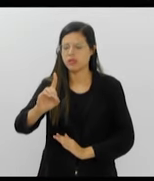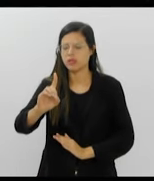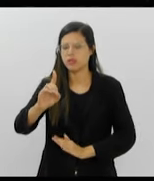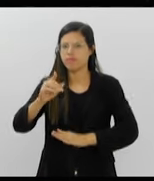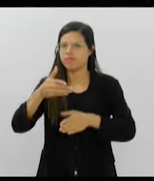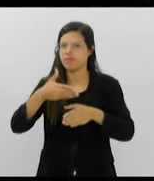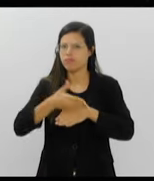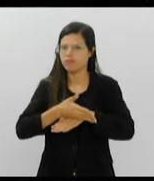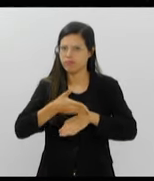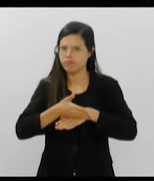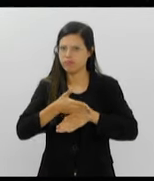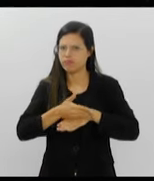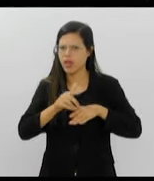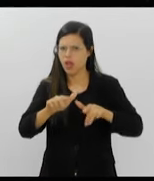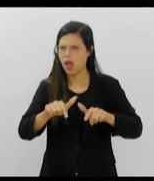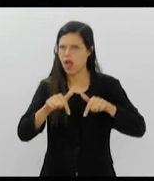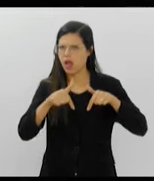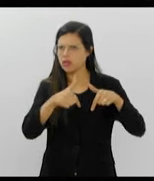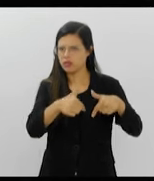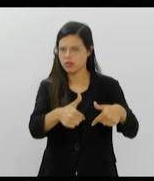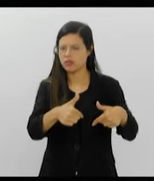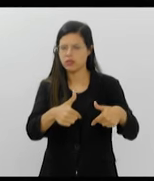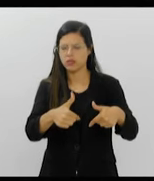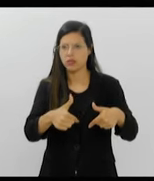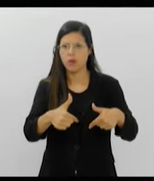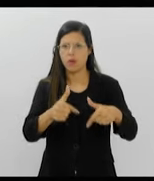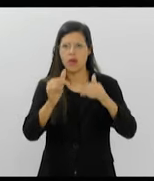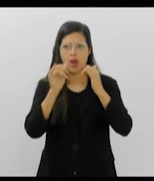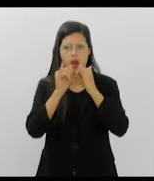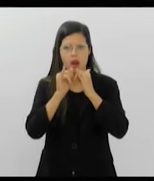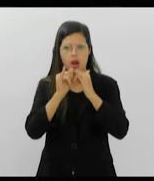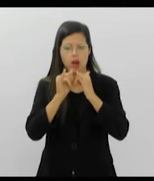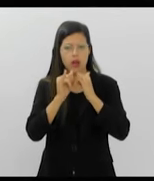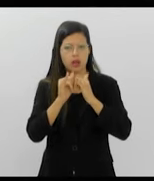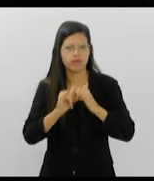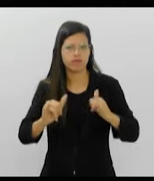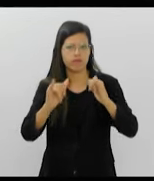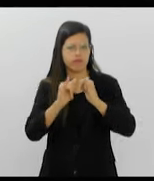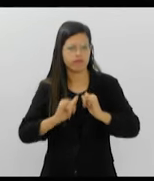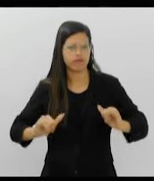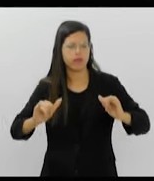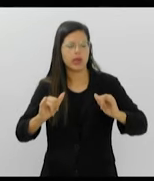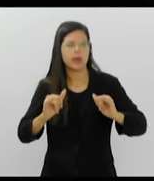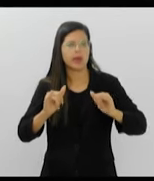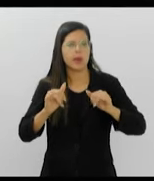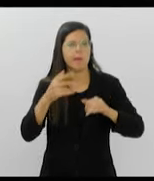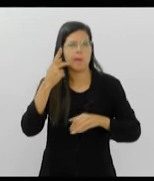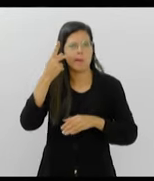Participei ativamente das campanhas político-eleitorais,